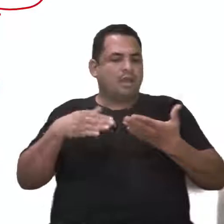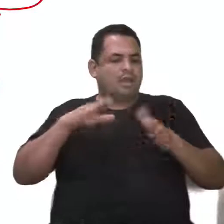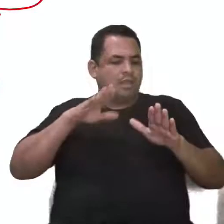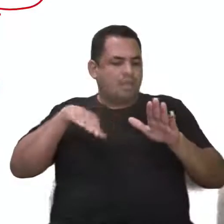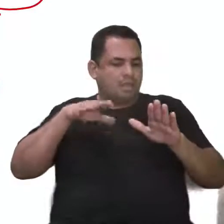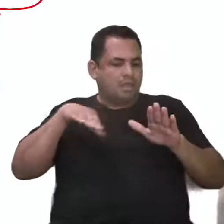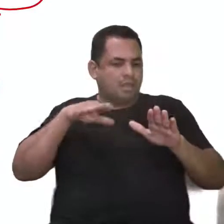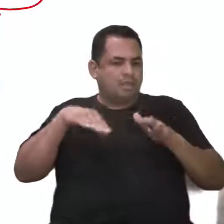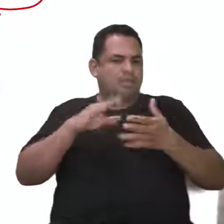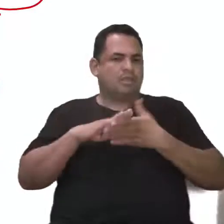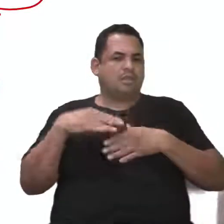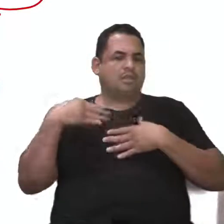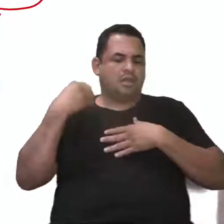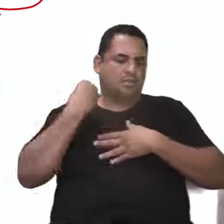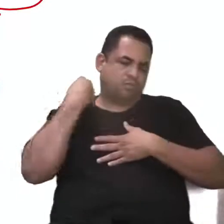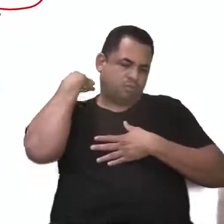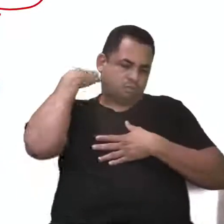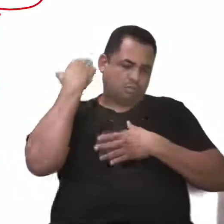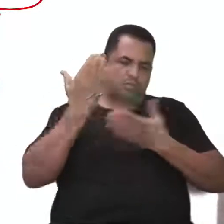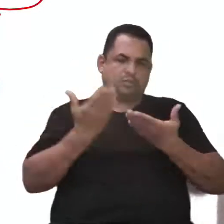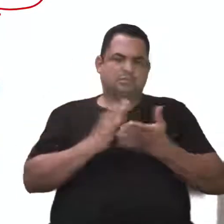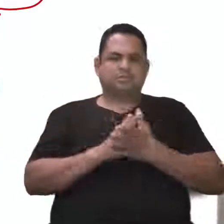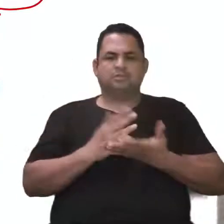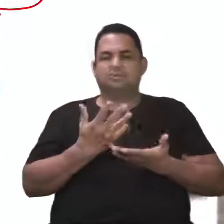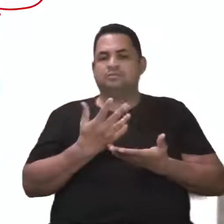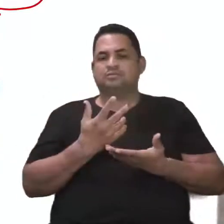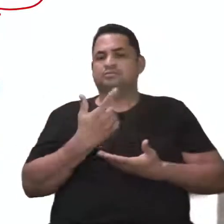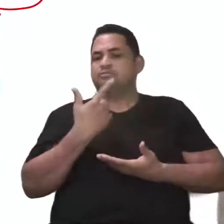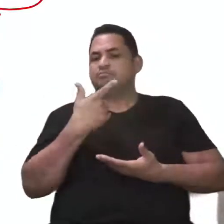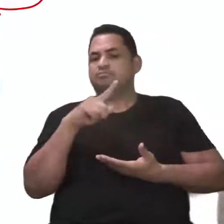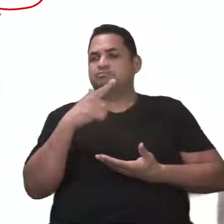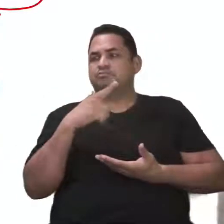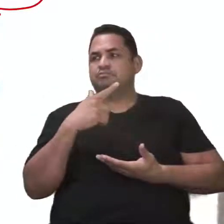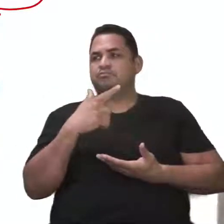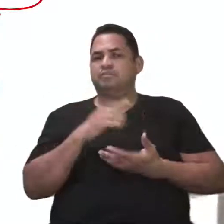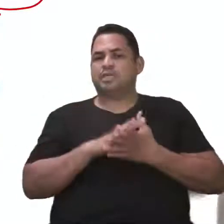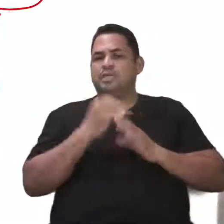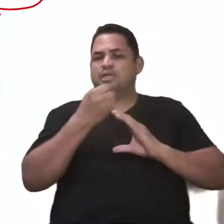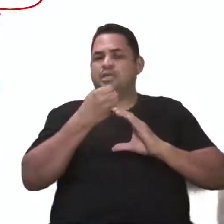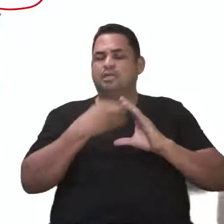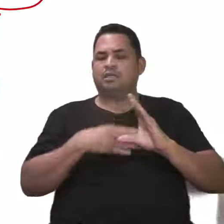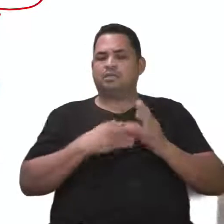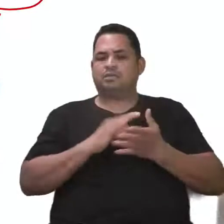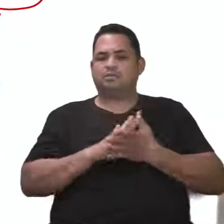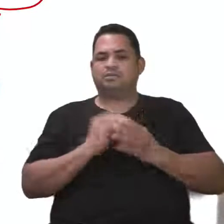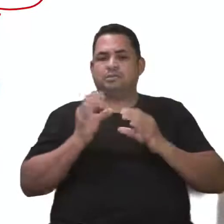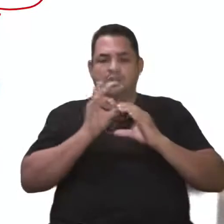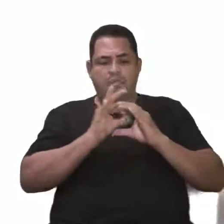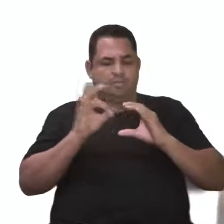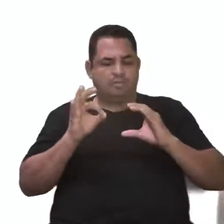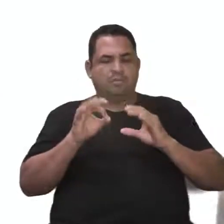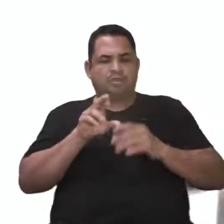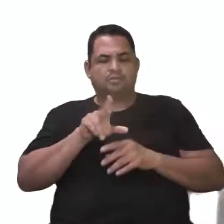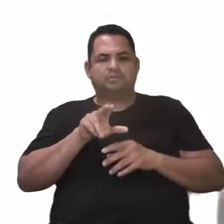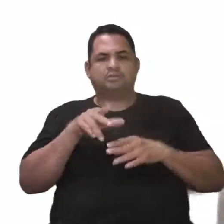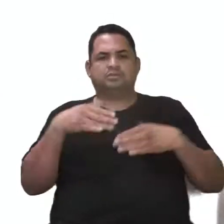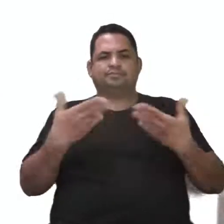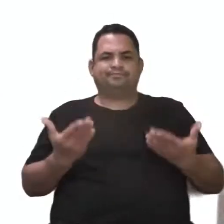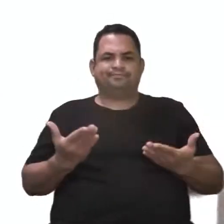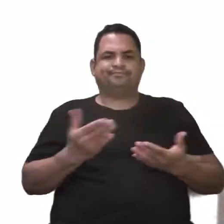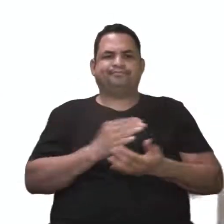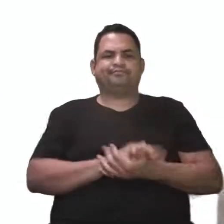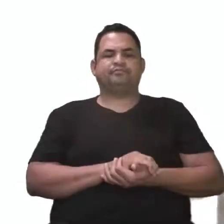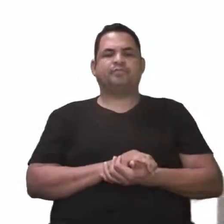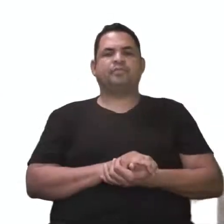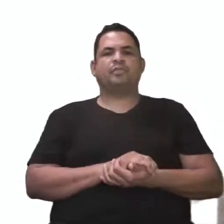aquático nadando, certo? Então, não há similaridade funcional, mas embriológica, sim. Tá?